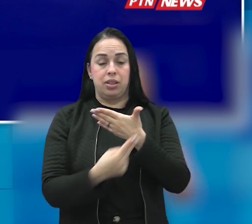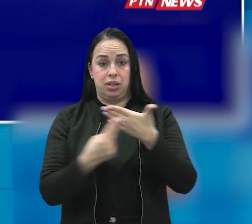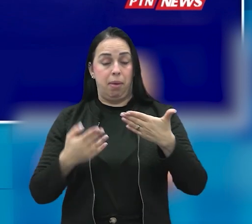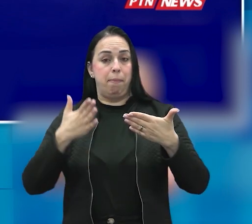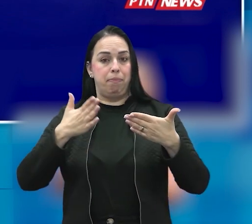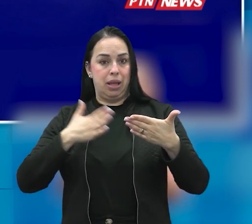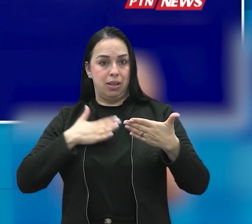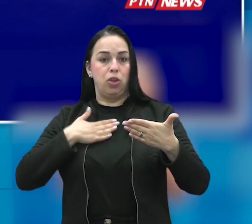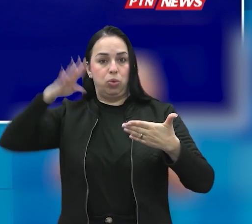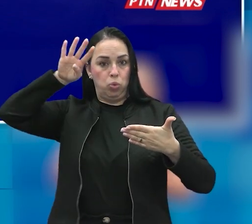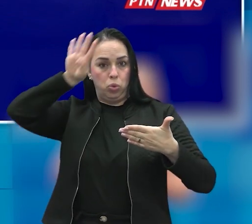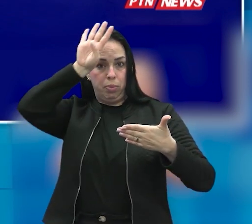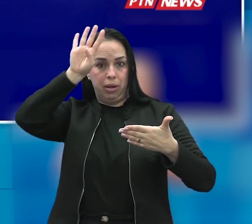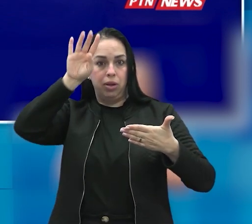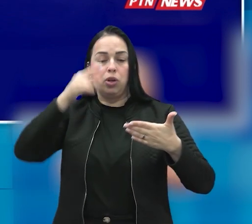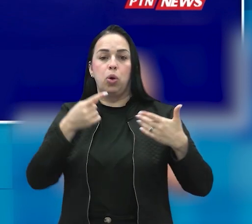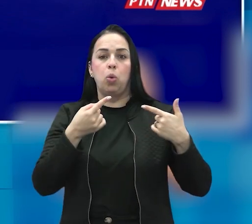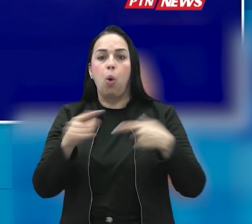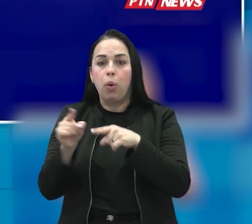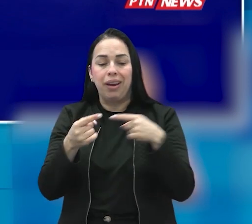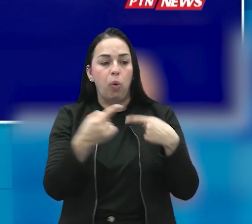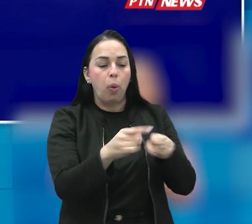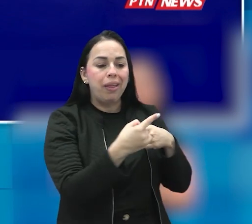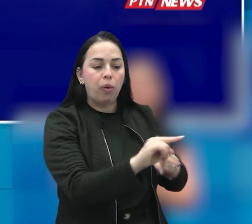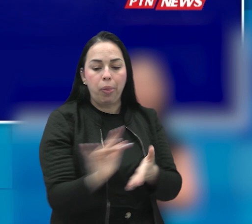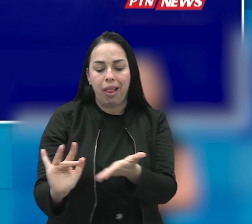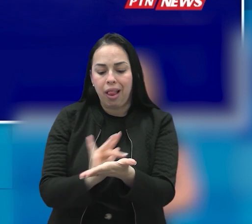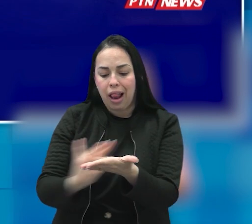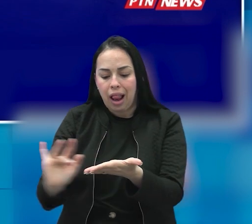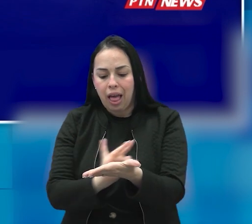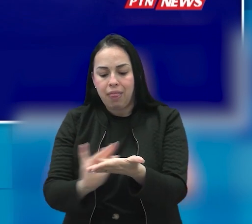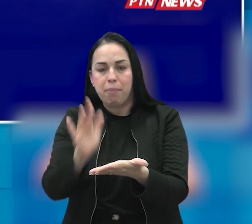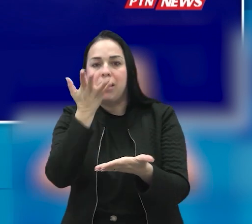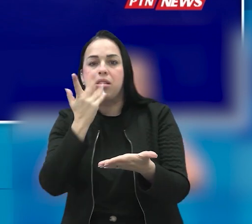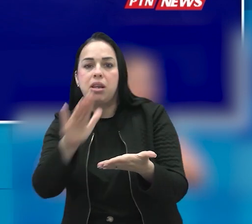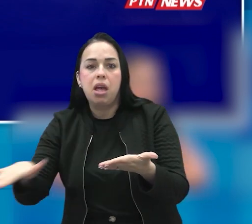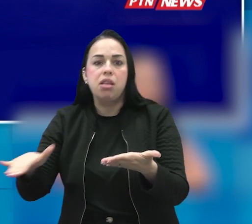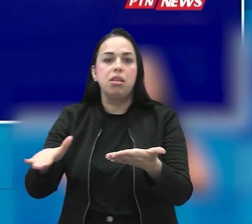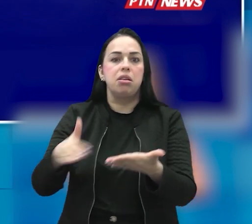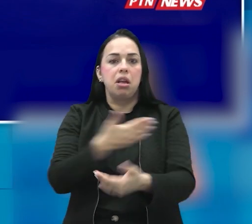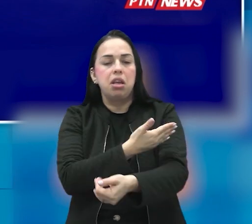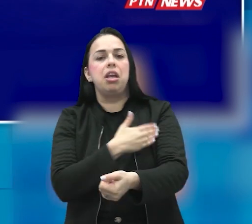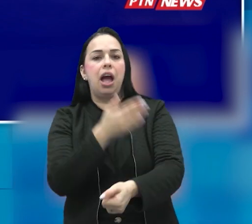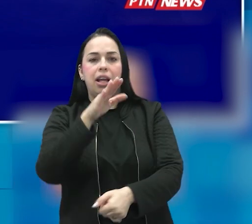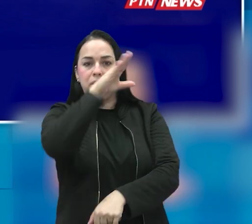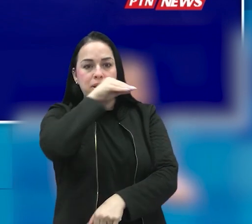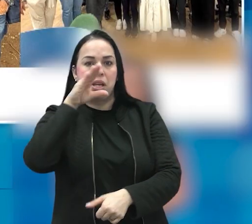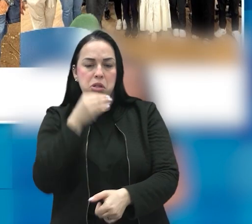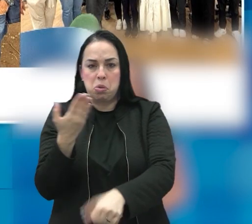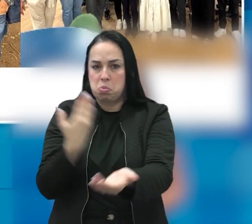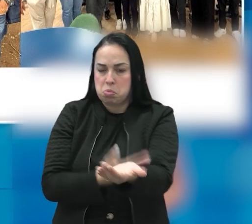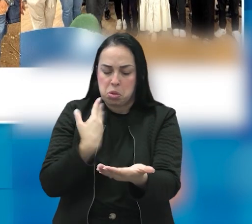própria autoria para combater o vício em telas de crianças e adolescentes, conhecido como